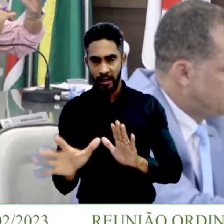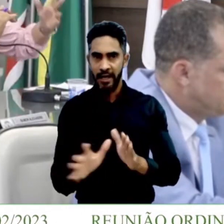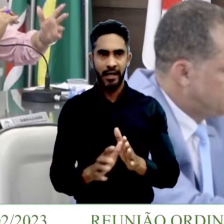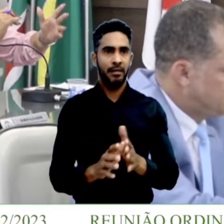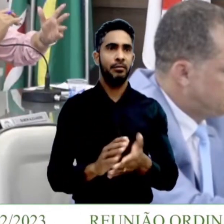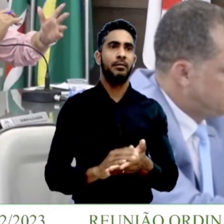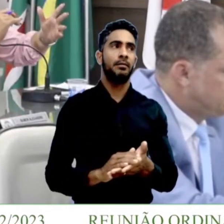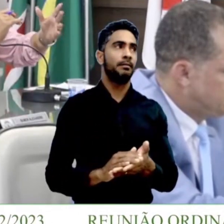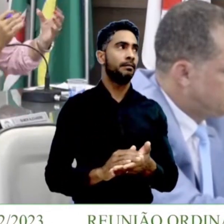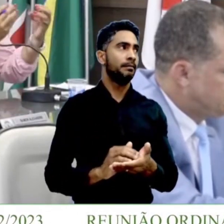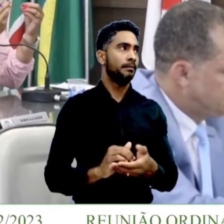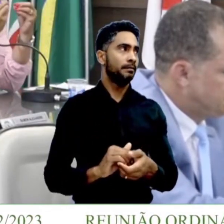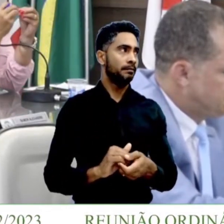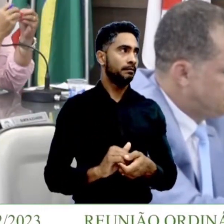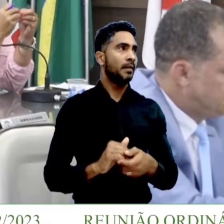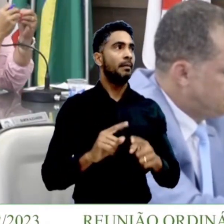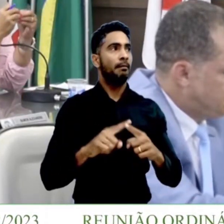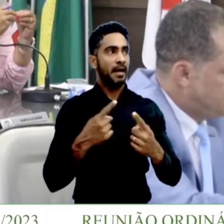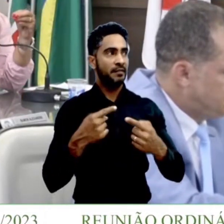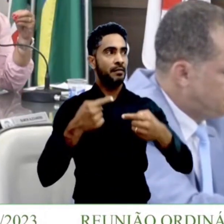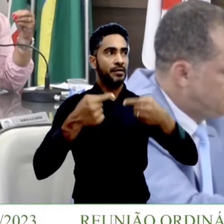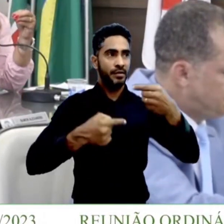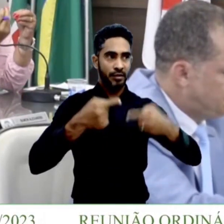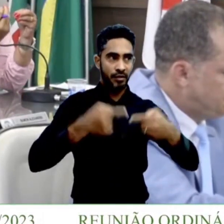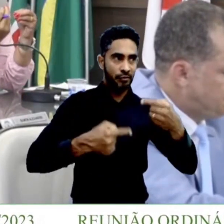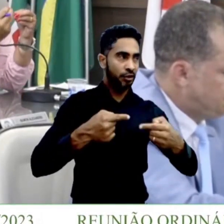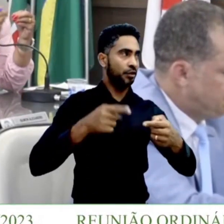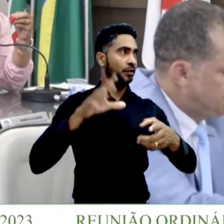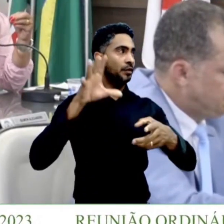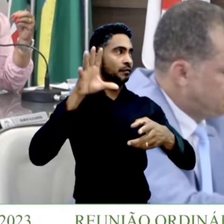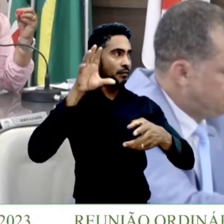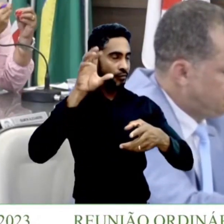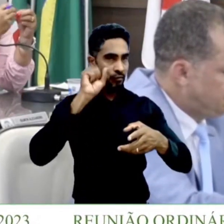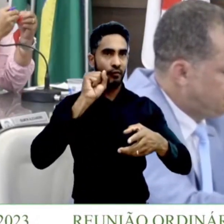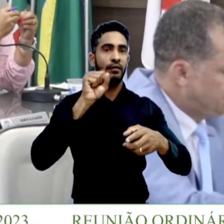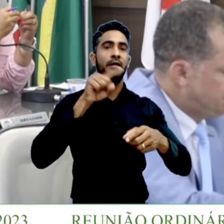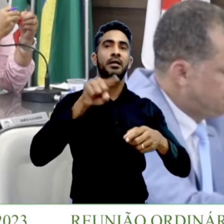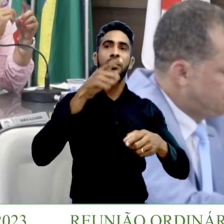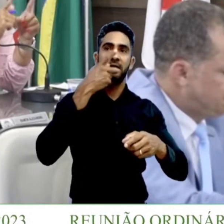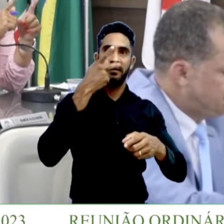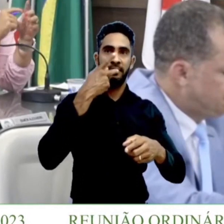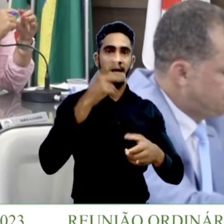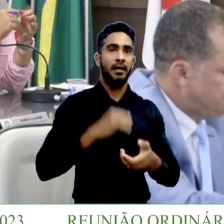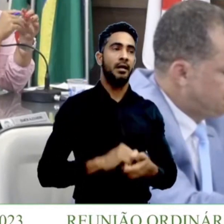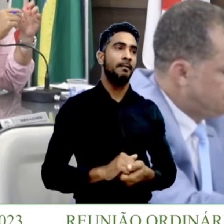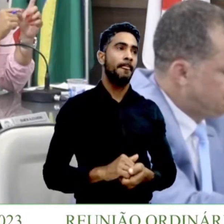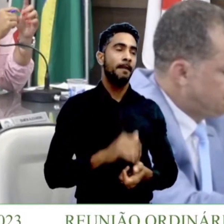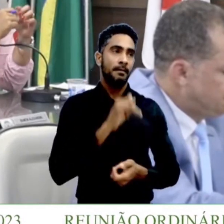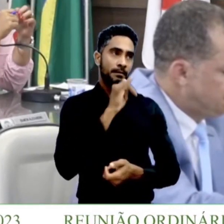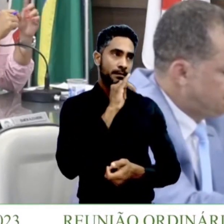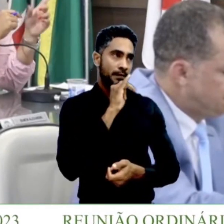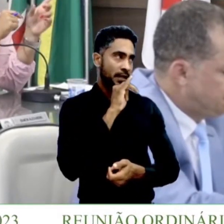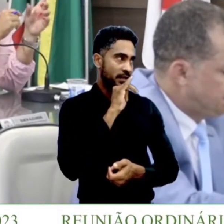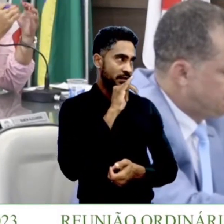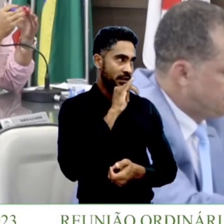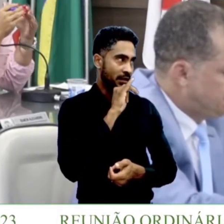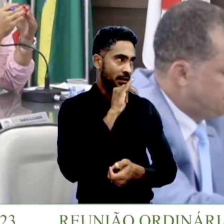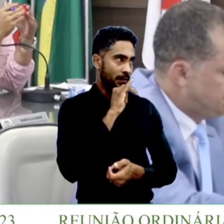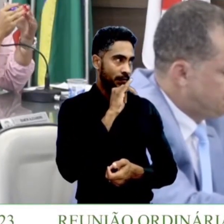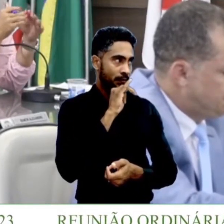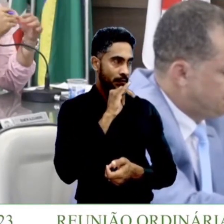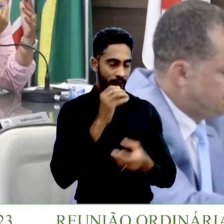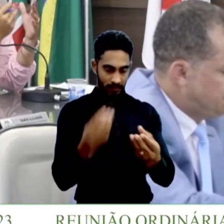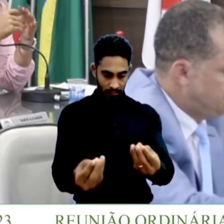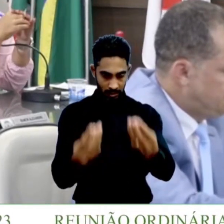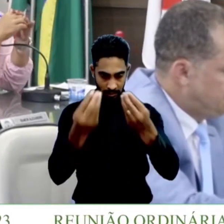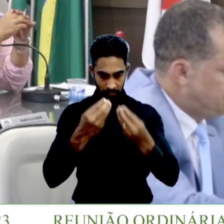nós não vamos pular etapas. Mas vamos discutir, vamos ouvir o que eles têm para colocar para a gente. Eu, por exemplo, não foi passado para a gente está distribuindo